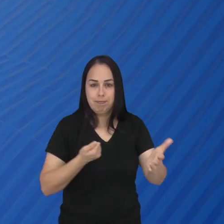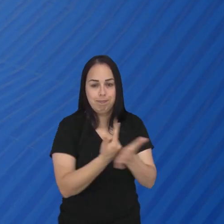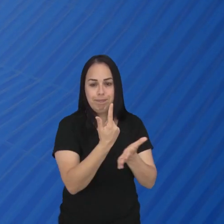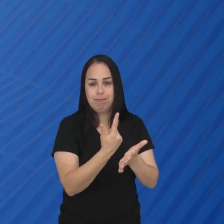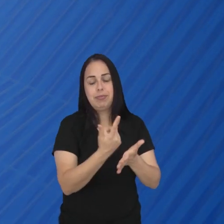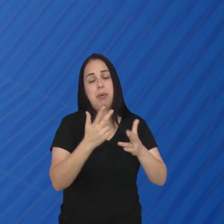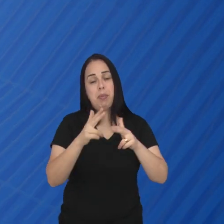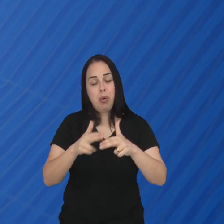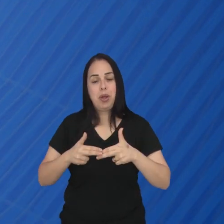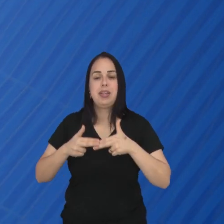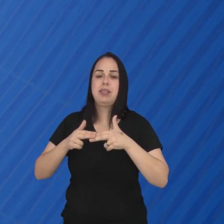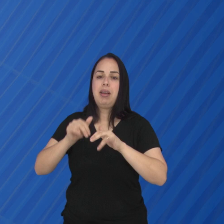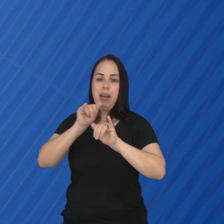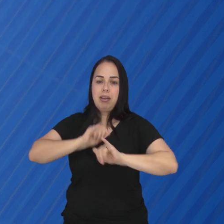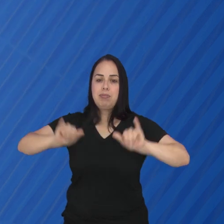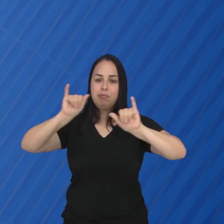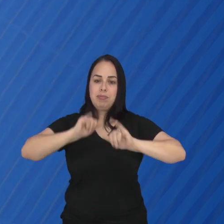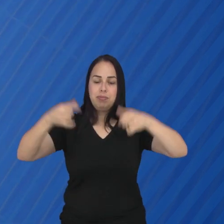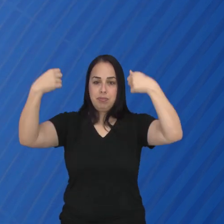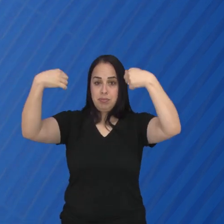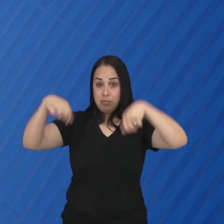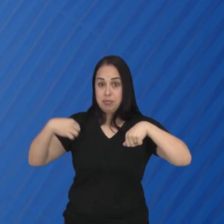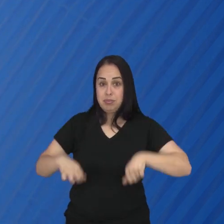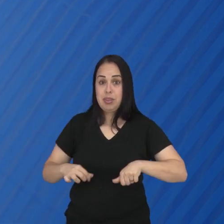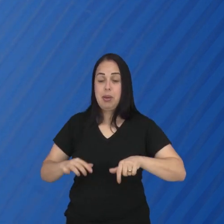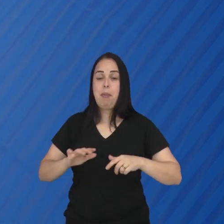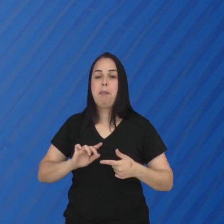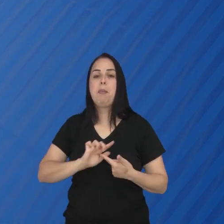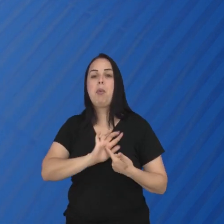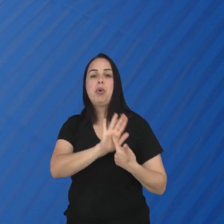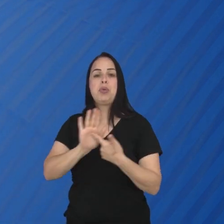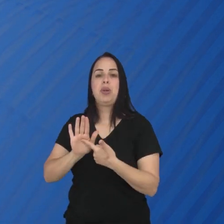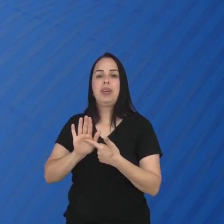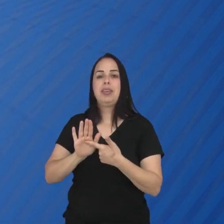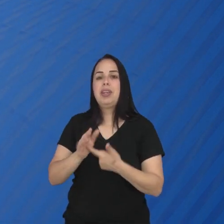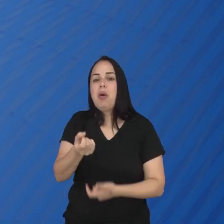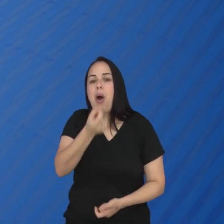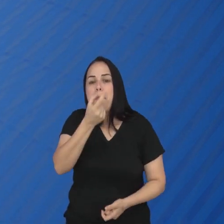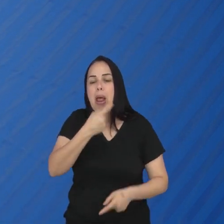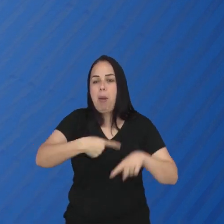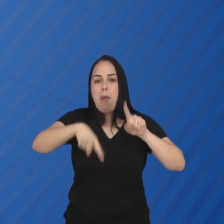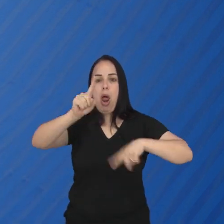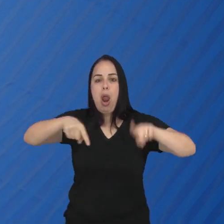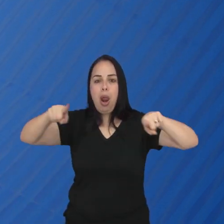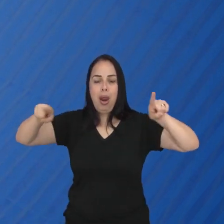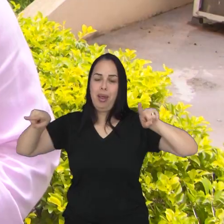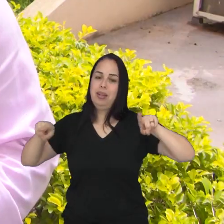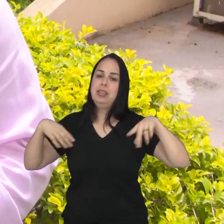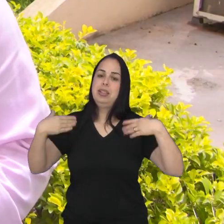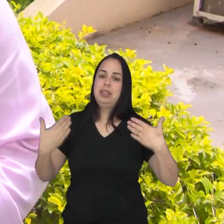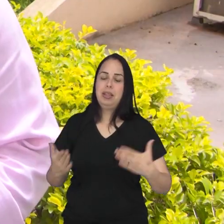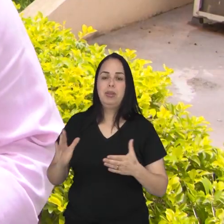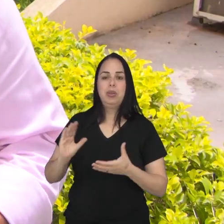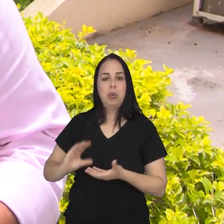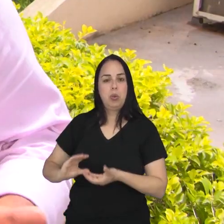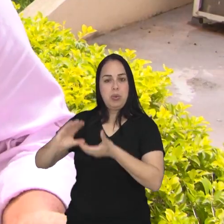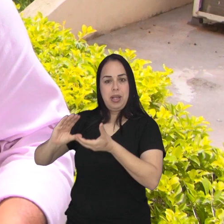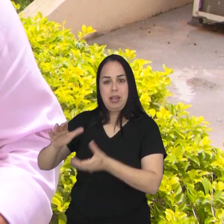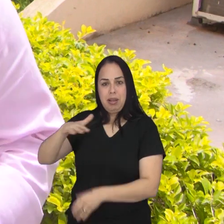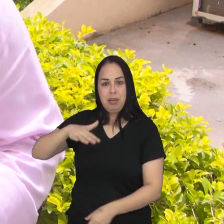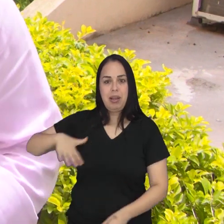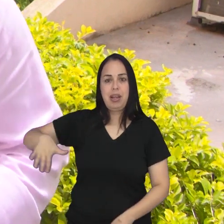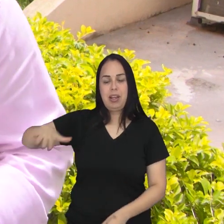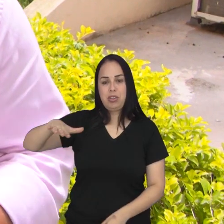esta frase que o Instituto de Defesa do Consumidor expôs os casos dos aumentos abusivos. Na visão do